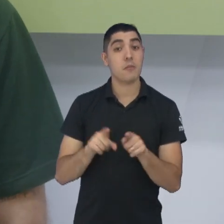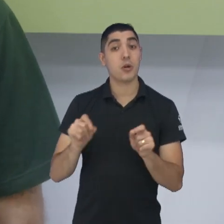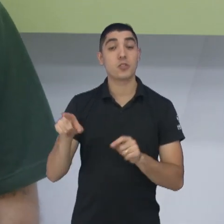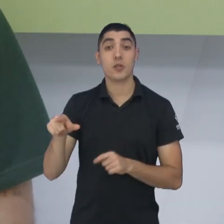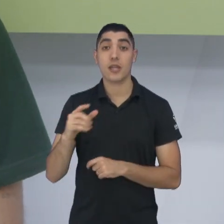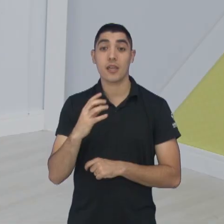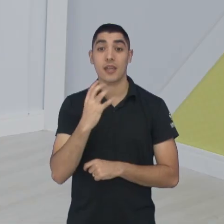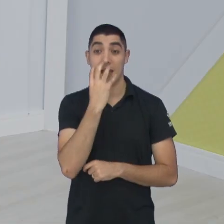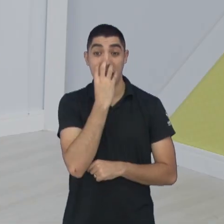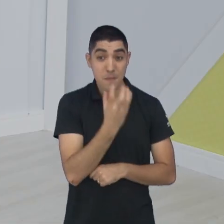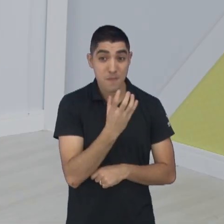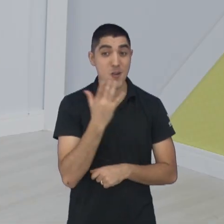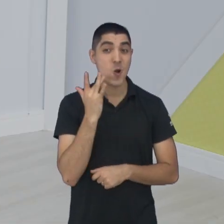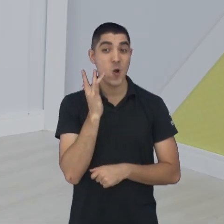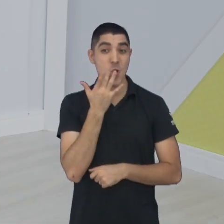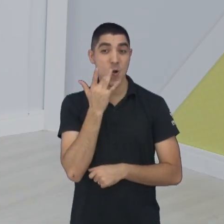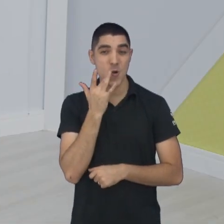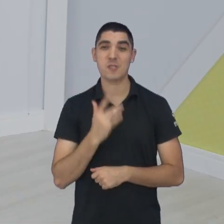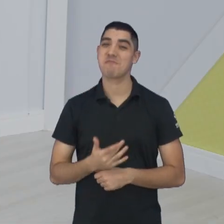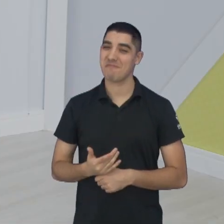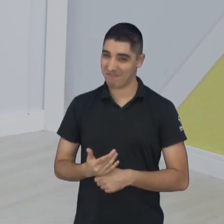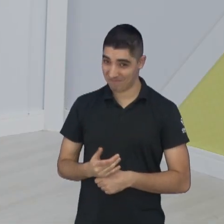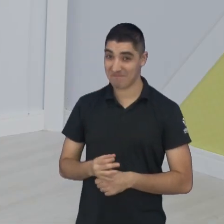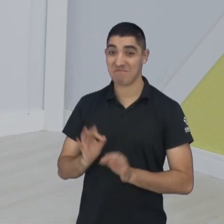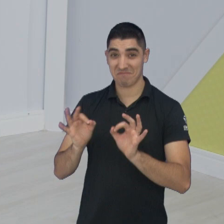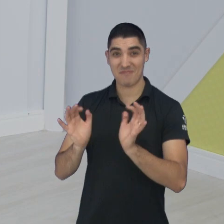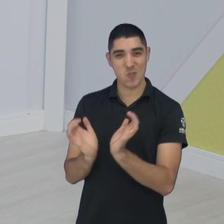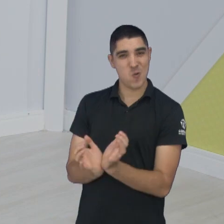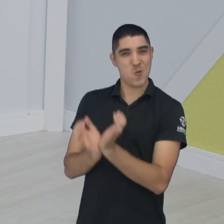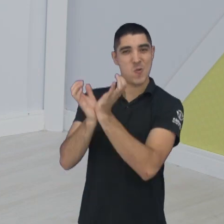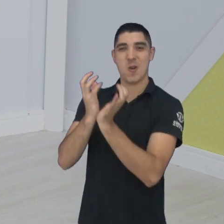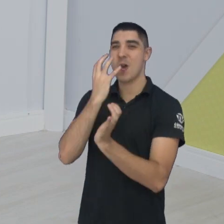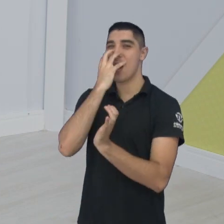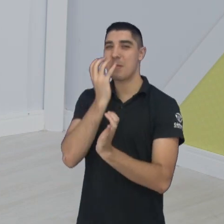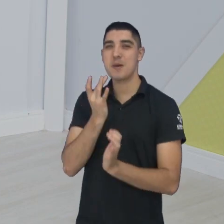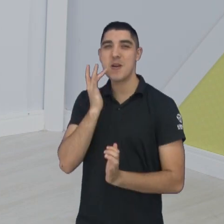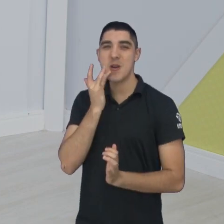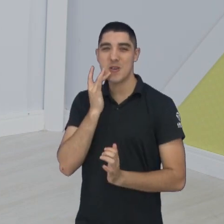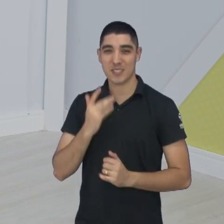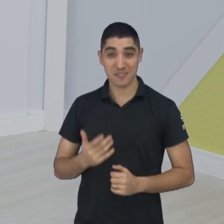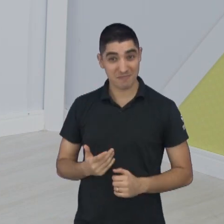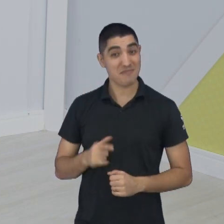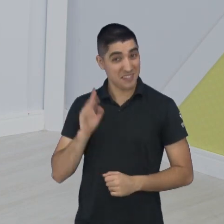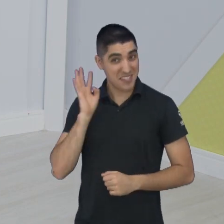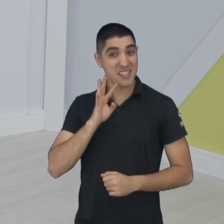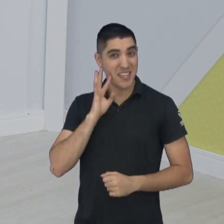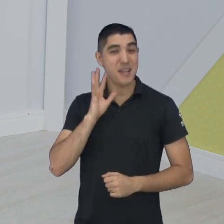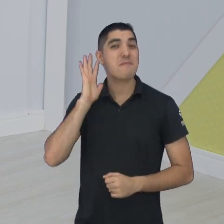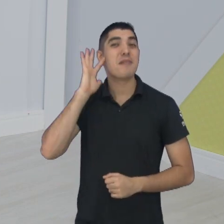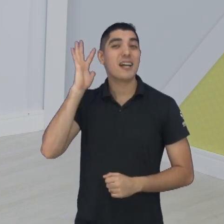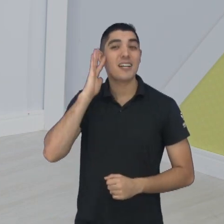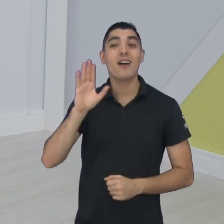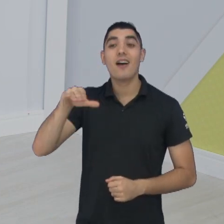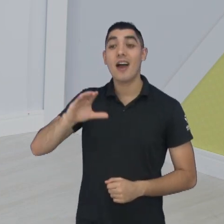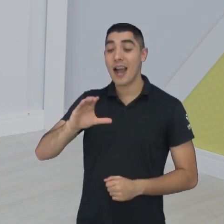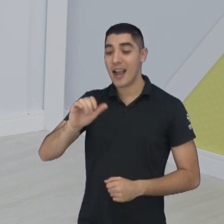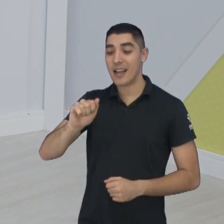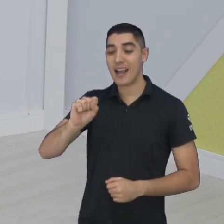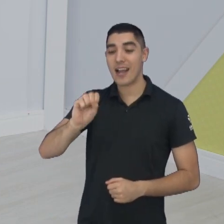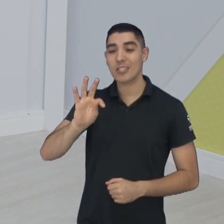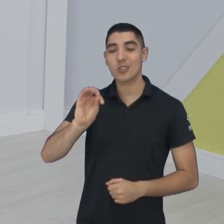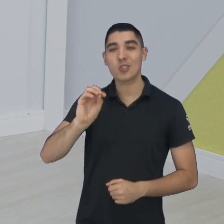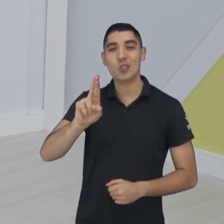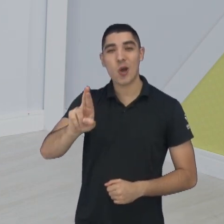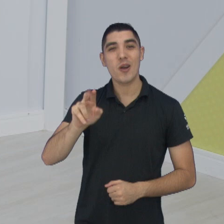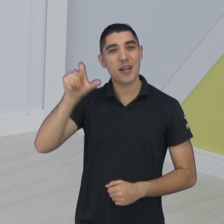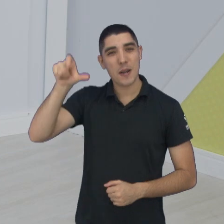também. Que beleza, troféu Capivara de artilharia, vai ser legal, hein? Bom, ô Castor Medusa, um abraço para você,